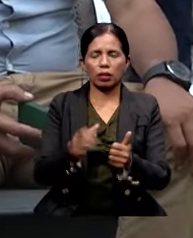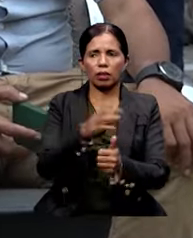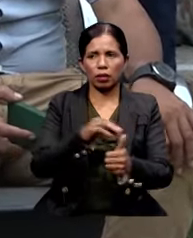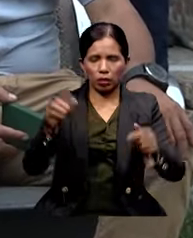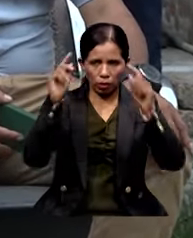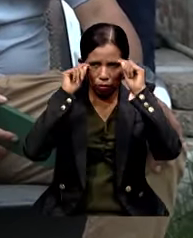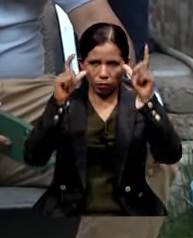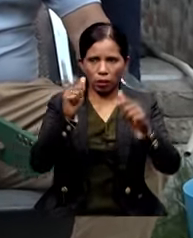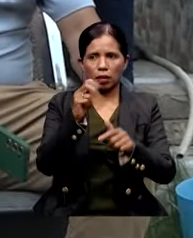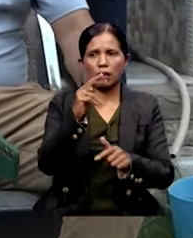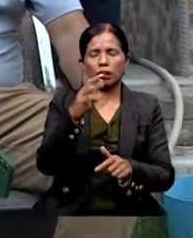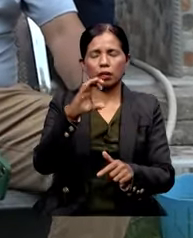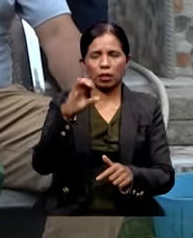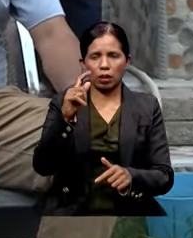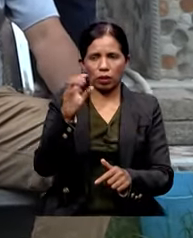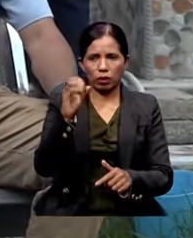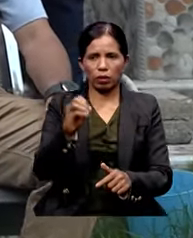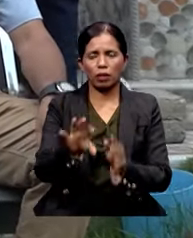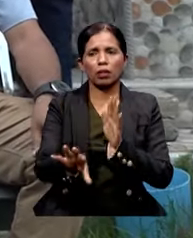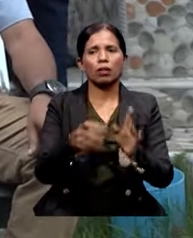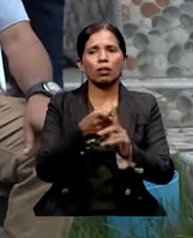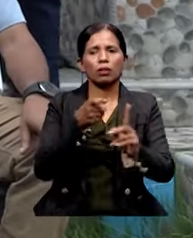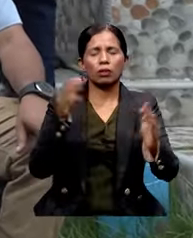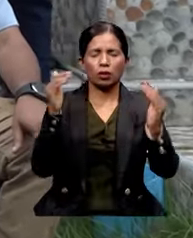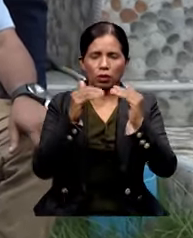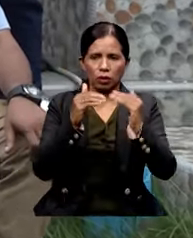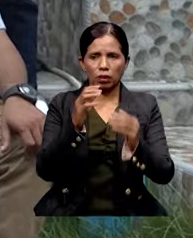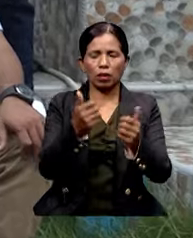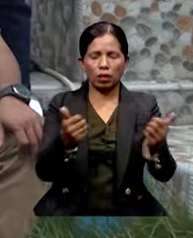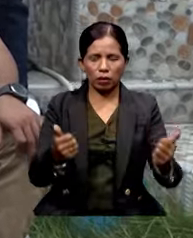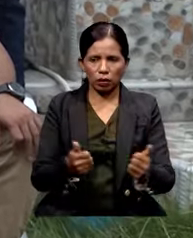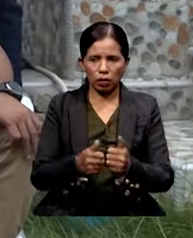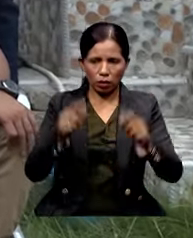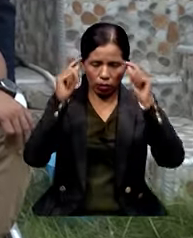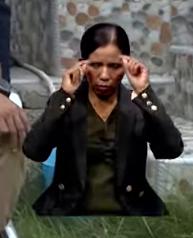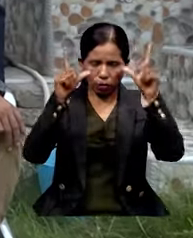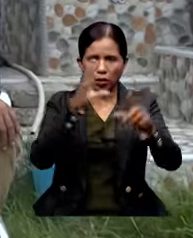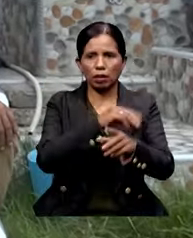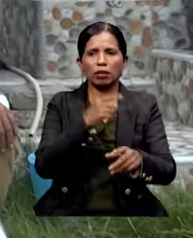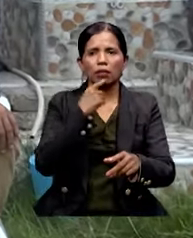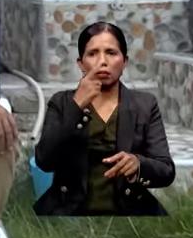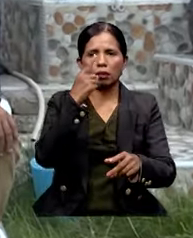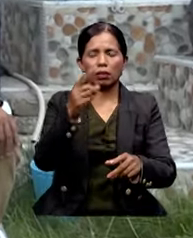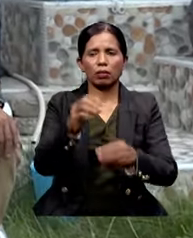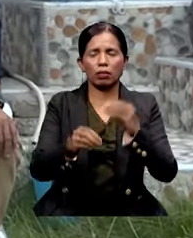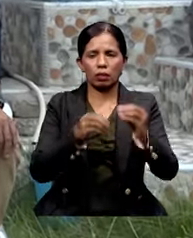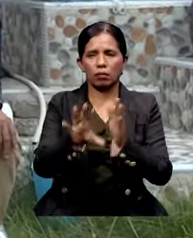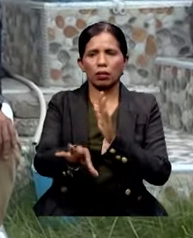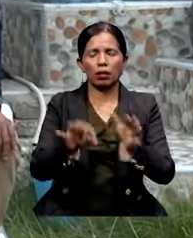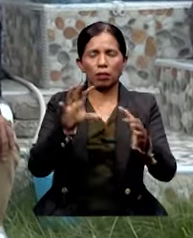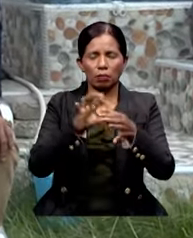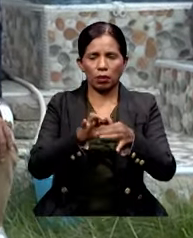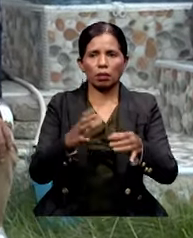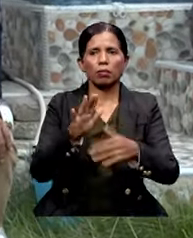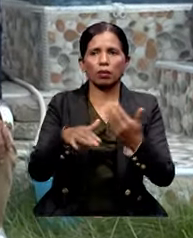Timor-Leste Aniceto Gouveia. Liusi konferensia ba imprensa Asosiasaun Arbitragem Timor-Leste esclarece razão nomeasaun ba membro